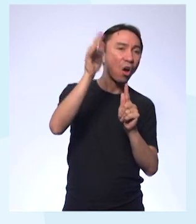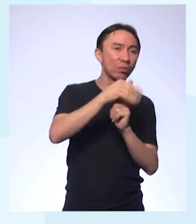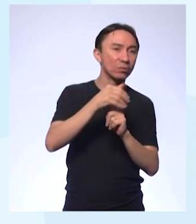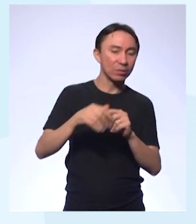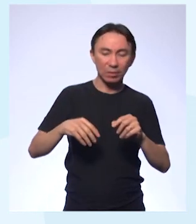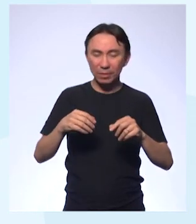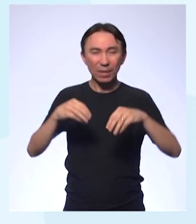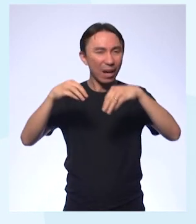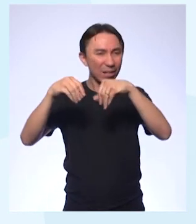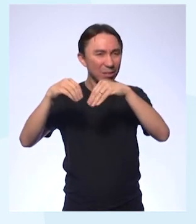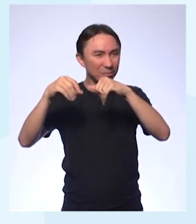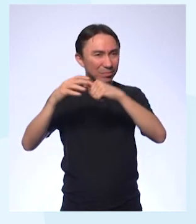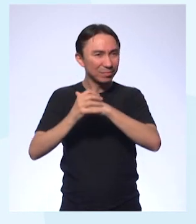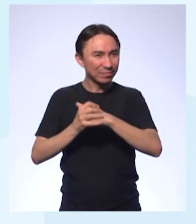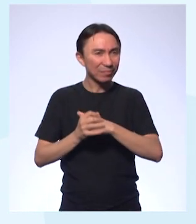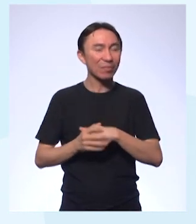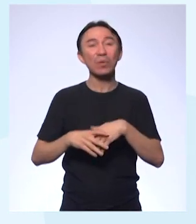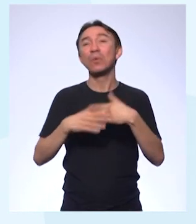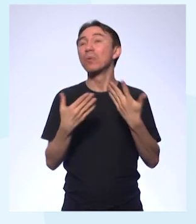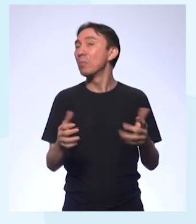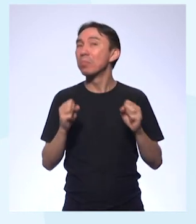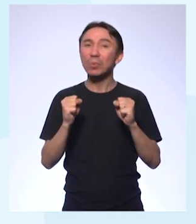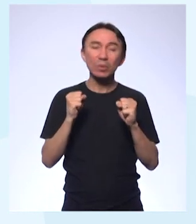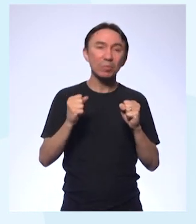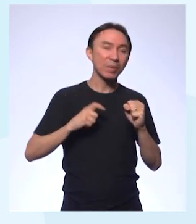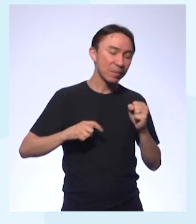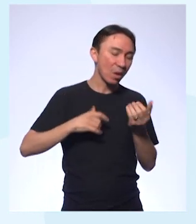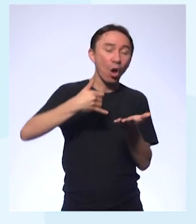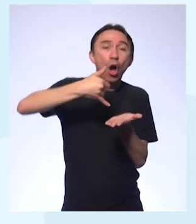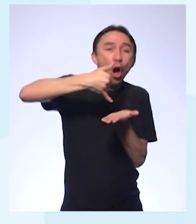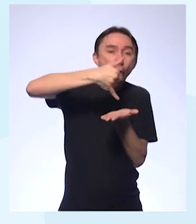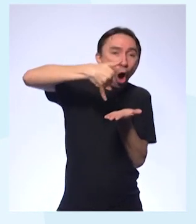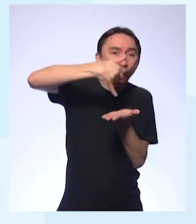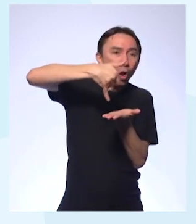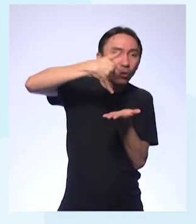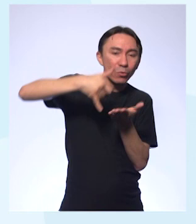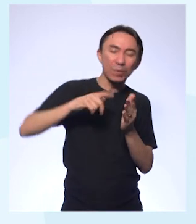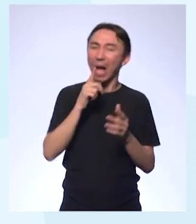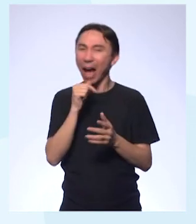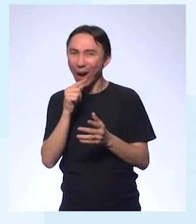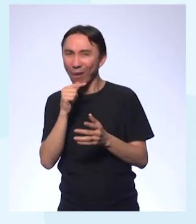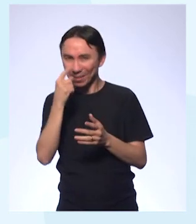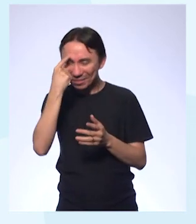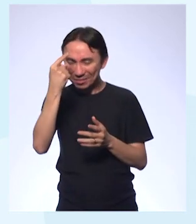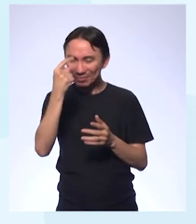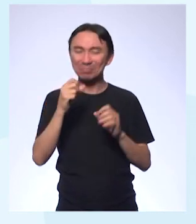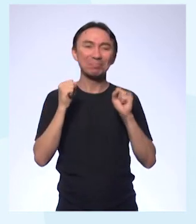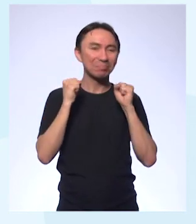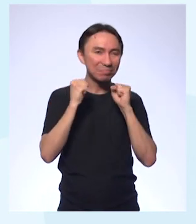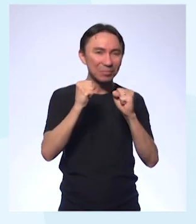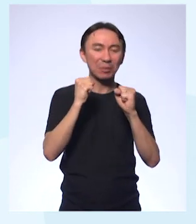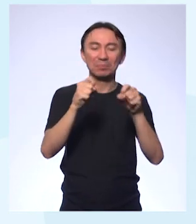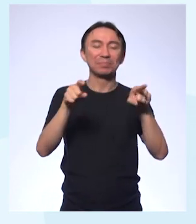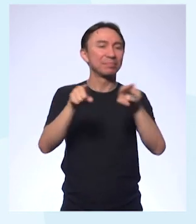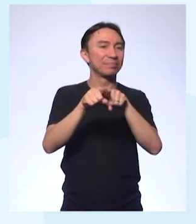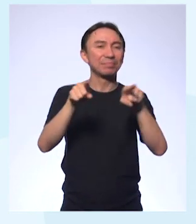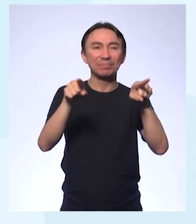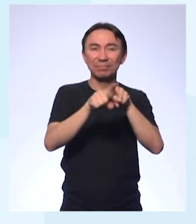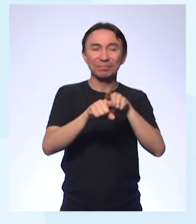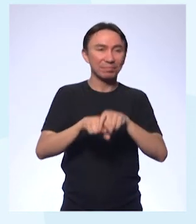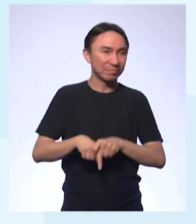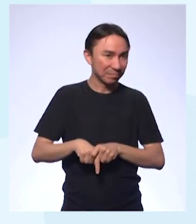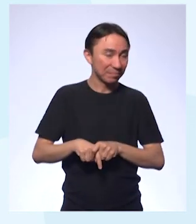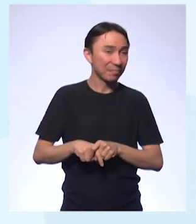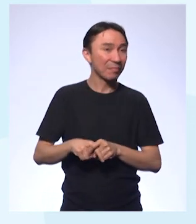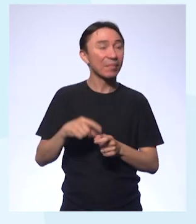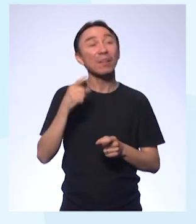fosse aqui a água e o óleo, e líquido e gás, como a água, vapor de água e ar.